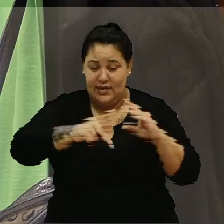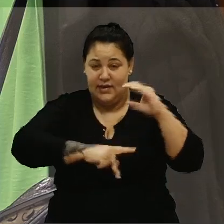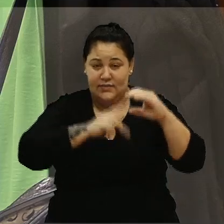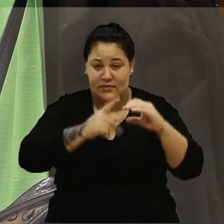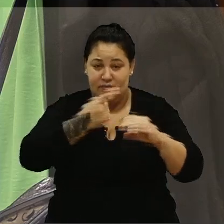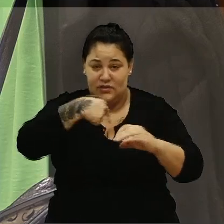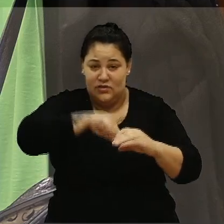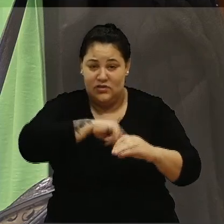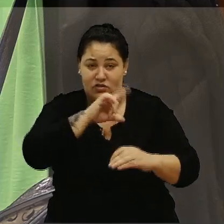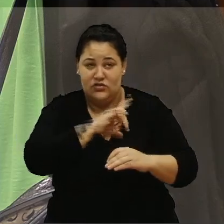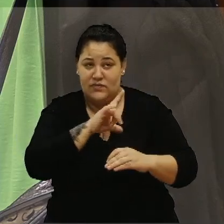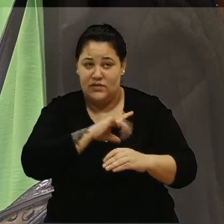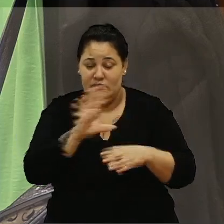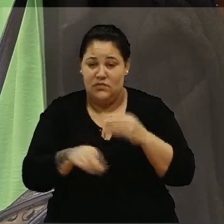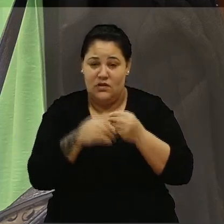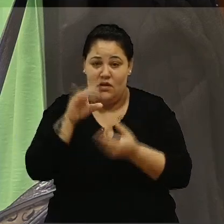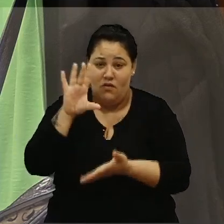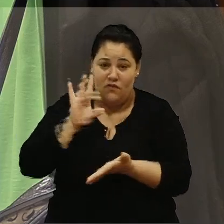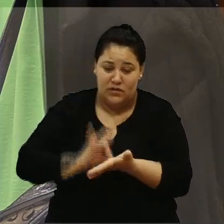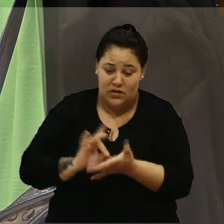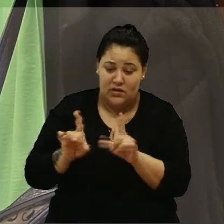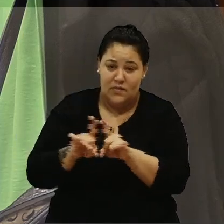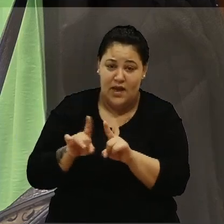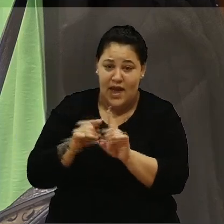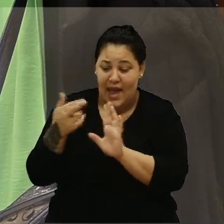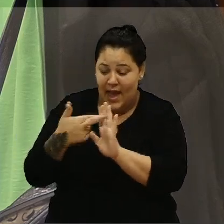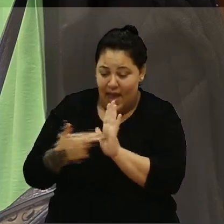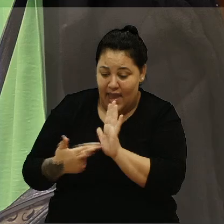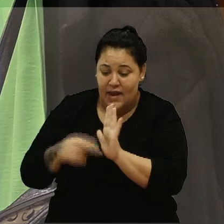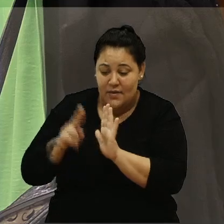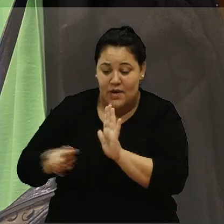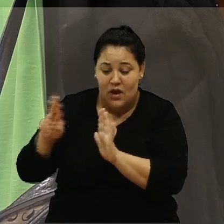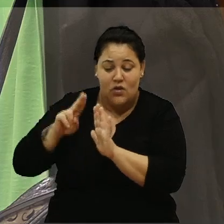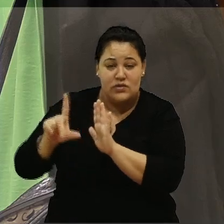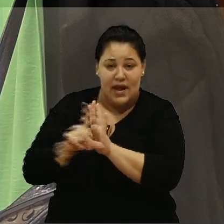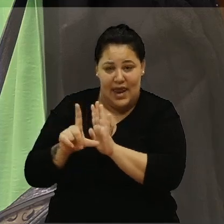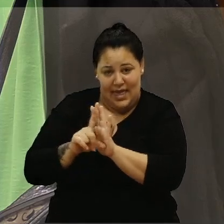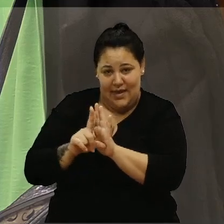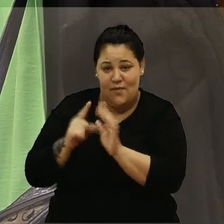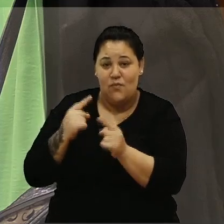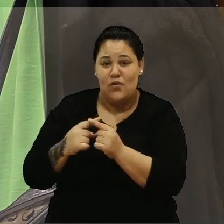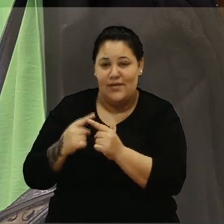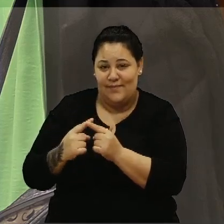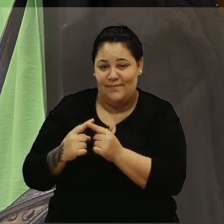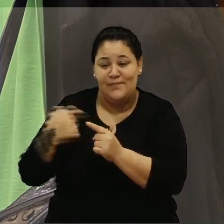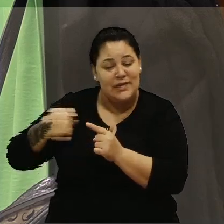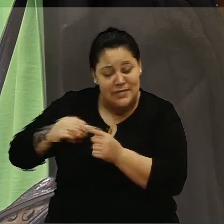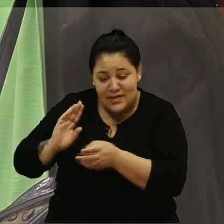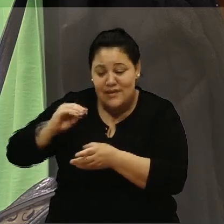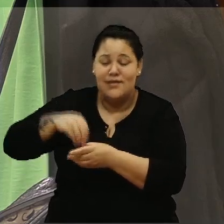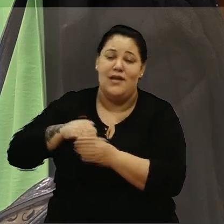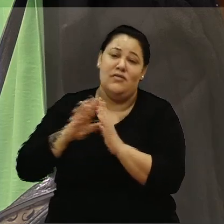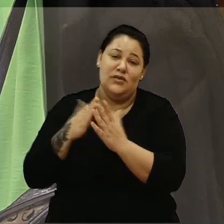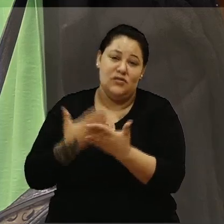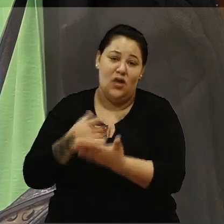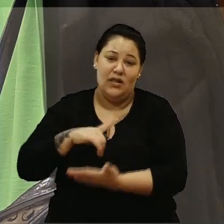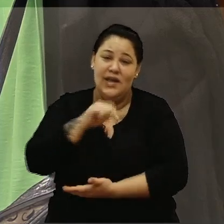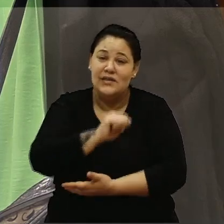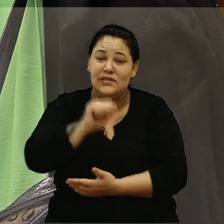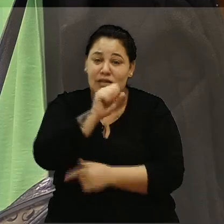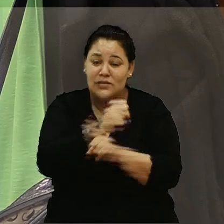gente tivesse a implementação, a regulamentação desta lei, porque é essencial a gente ter